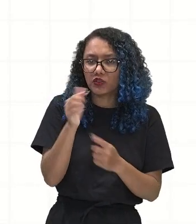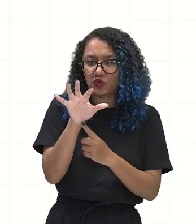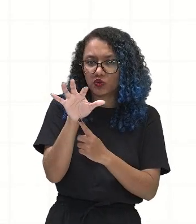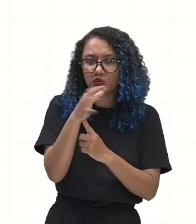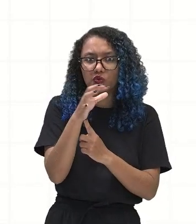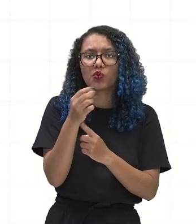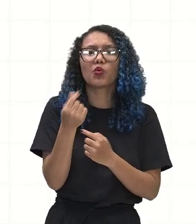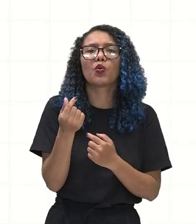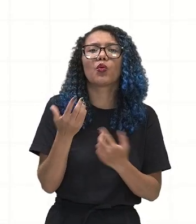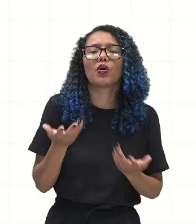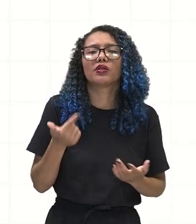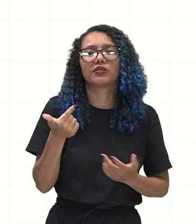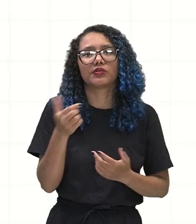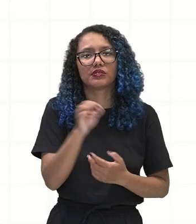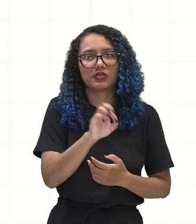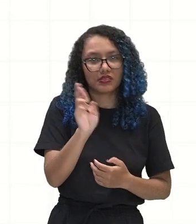R$200,